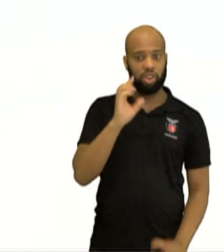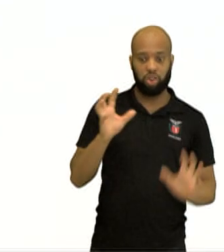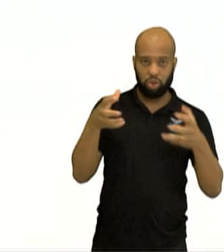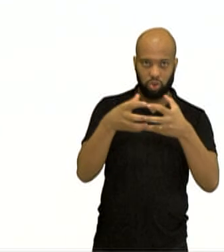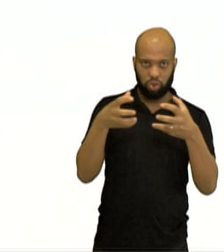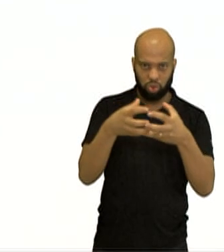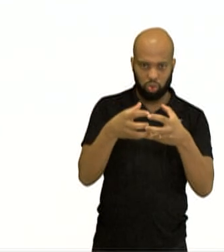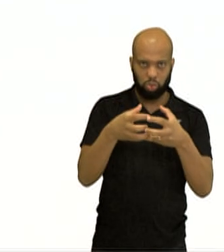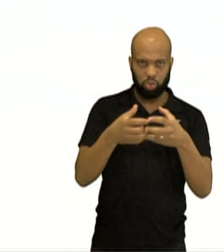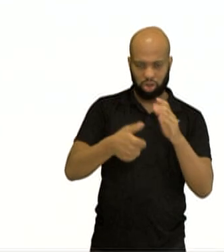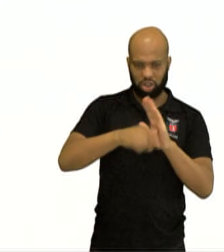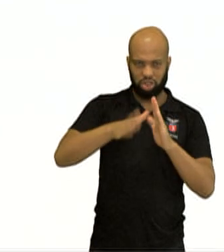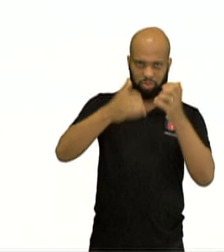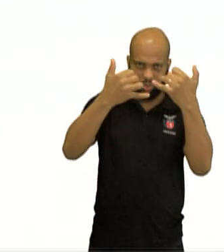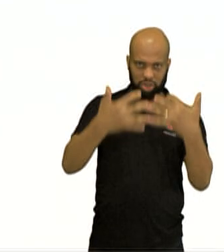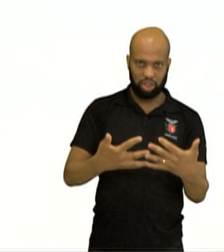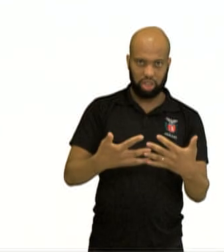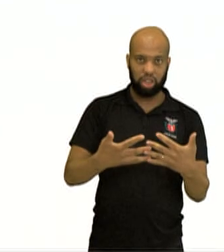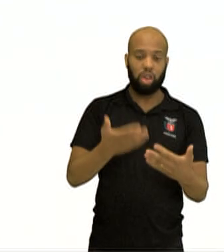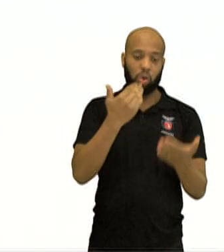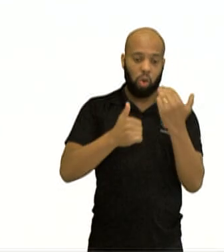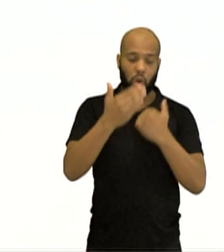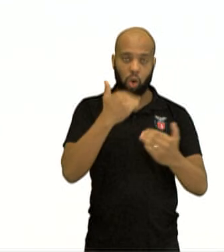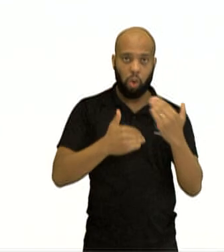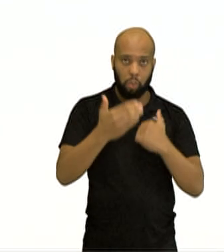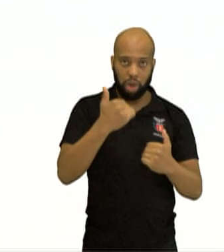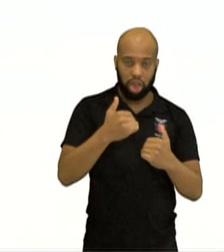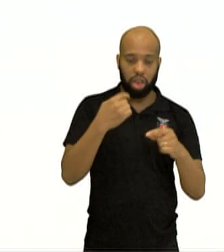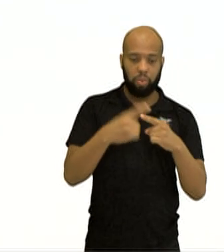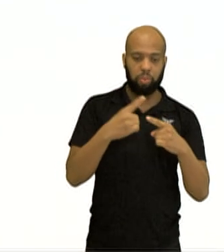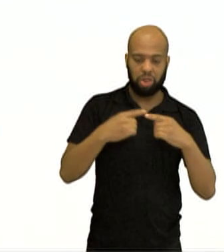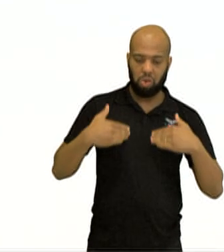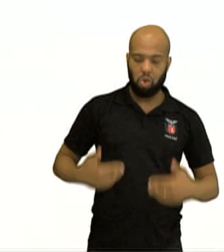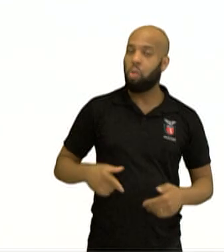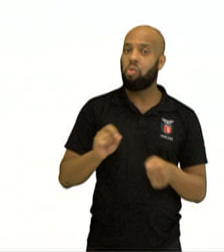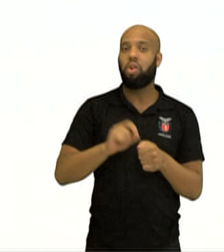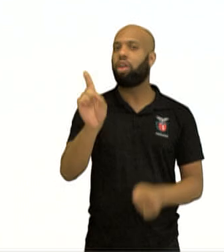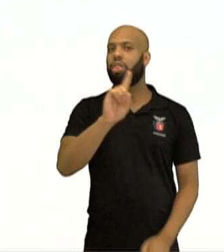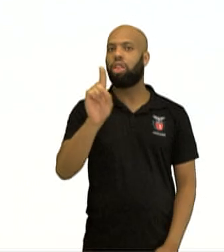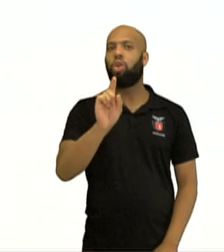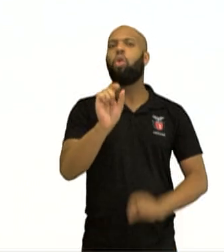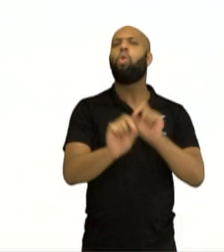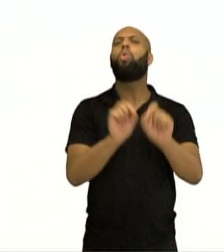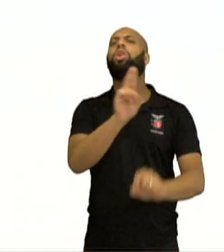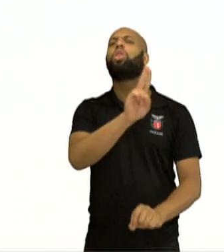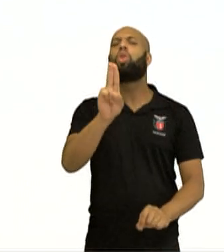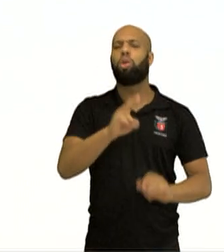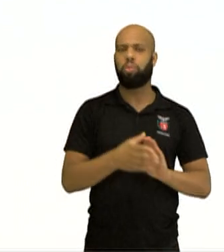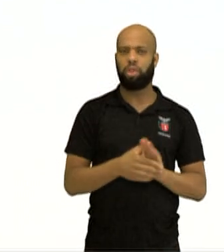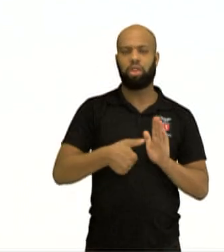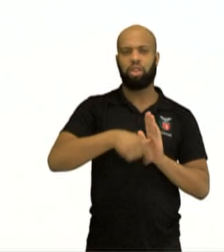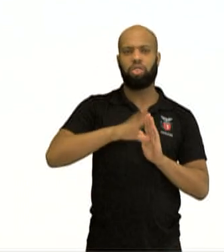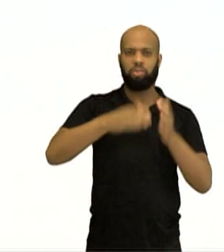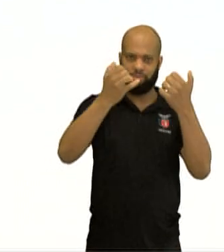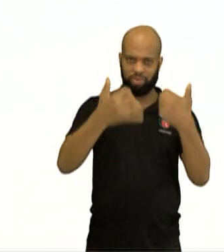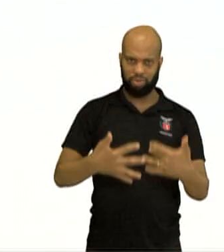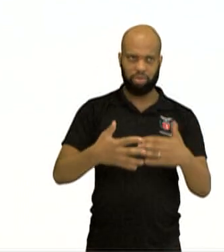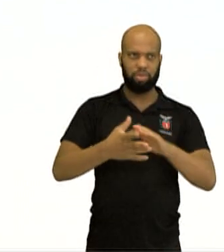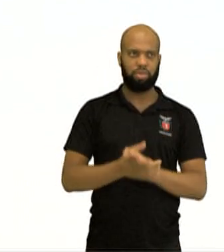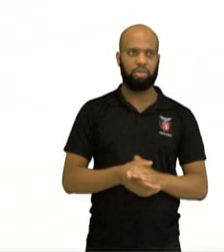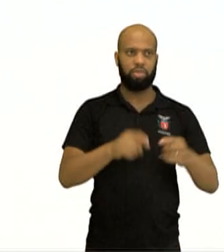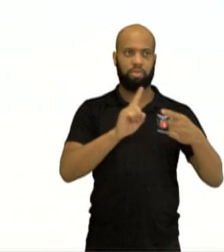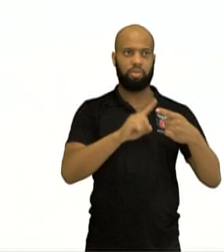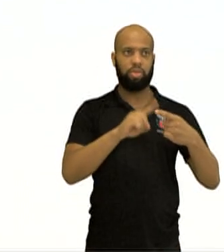que precisamos adquirir em nossa dieta, pois o nosso corpo não produz, damos o nome de, falamos agorinha, tá, gente?